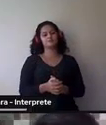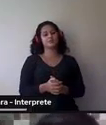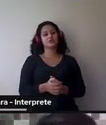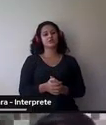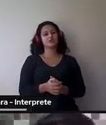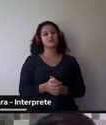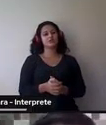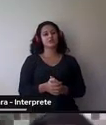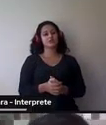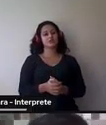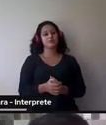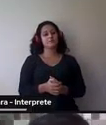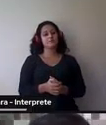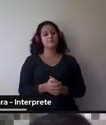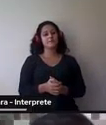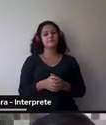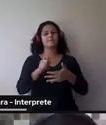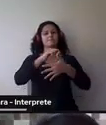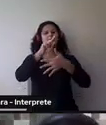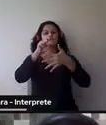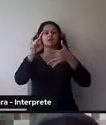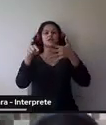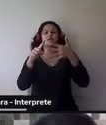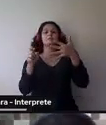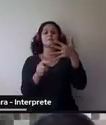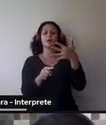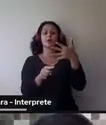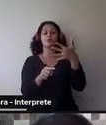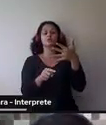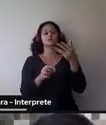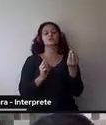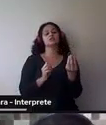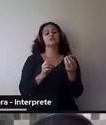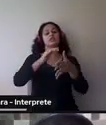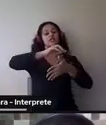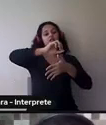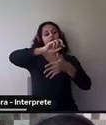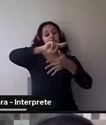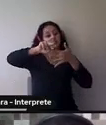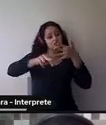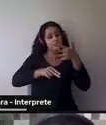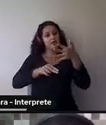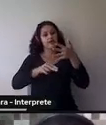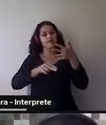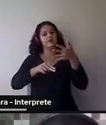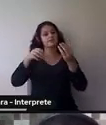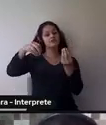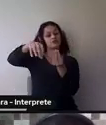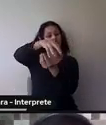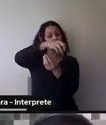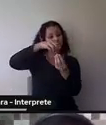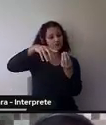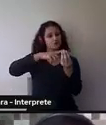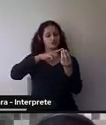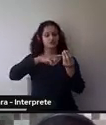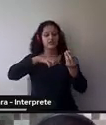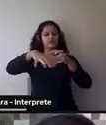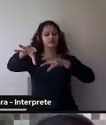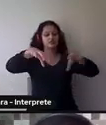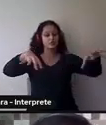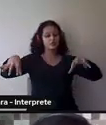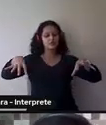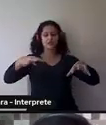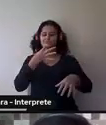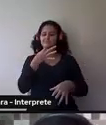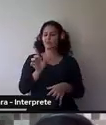A hipótese inicial do meu trabalho era que a espécie de fungos poroides possuem distribuição ainda desconhecida ou subestimada em área